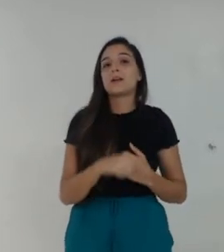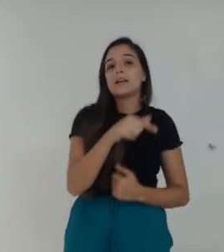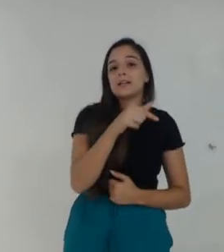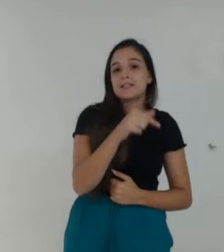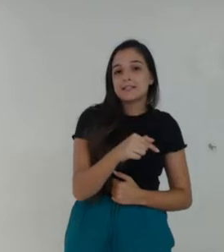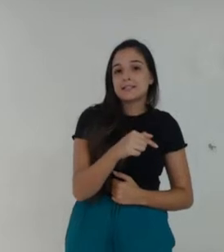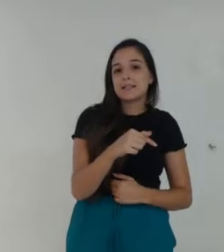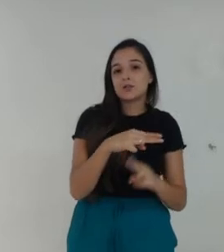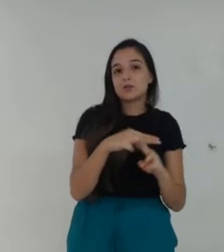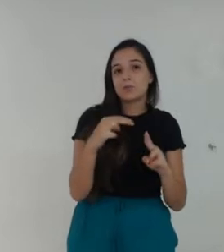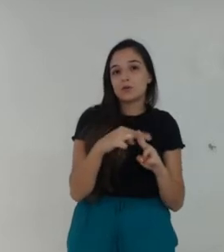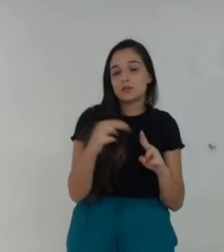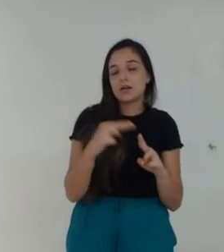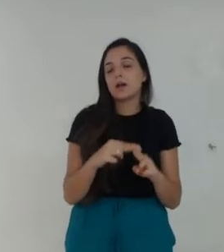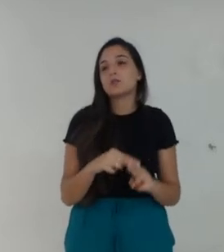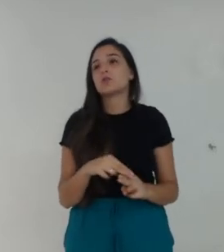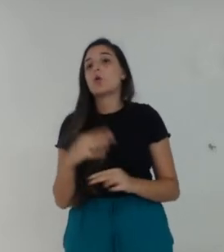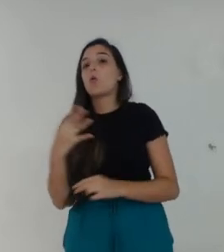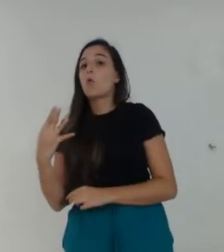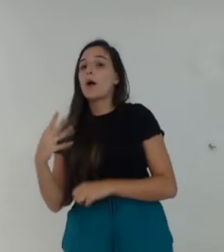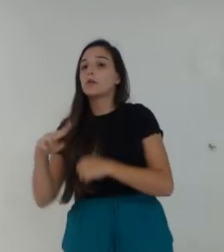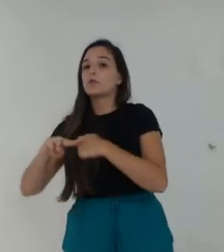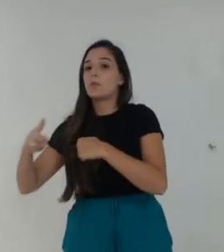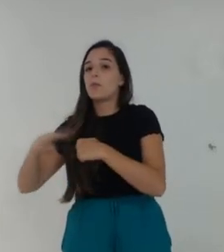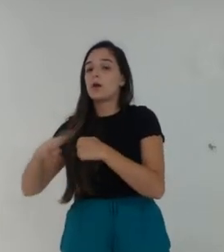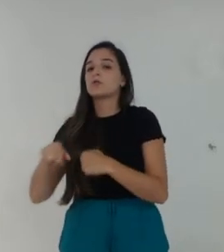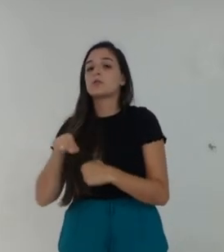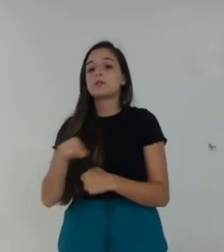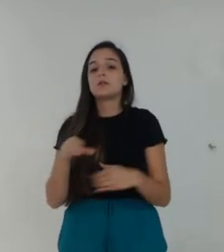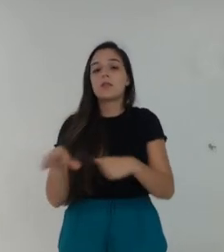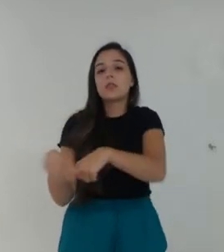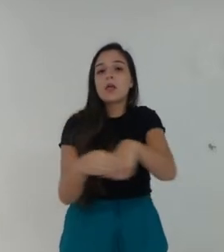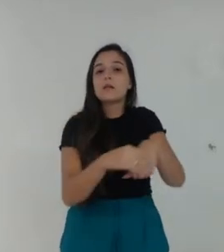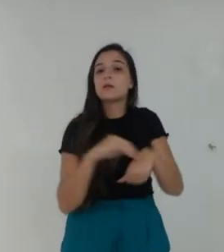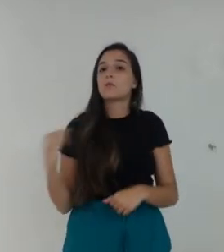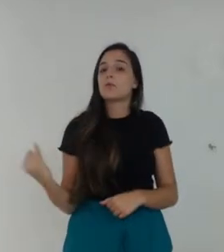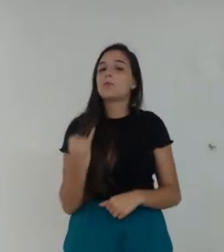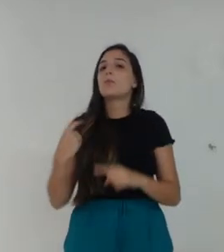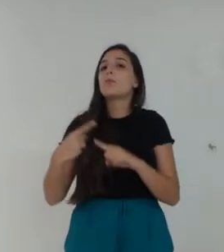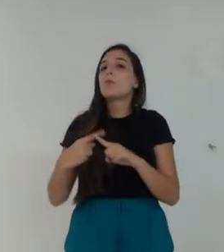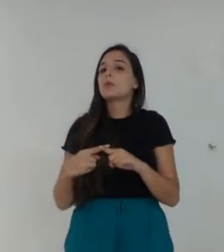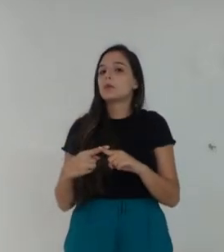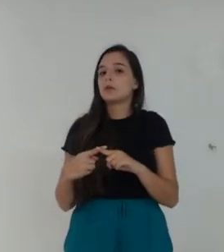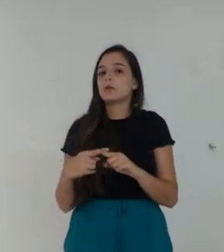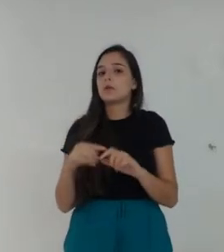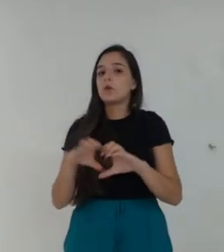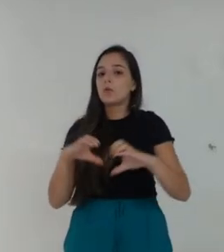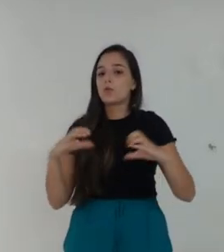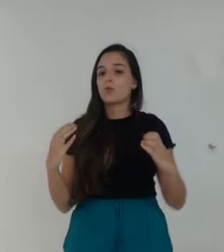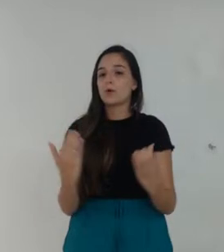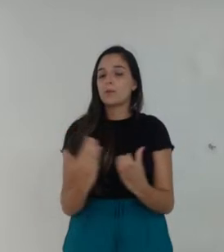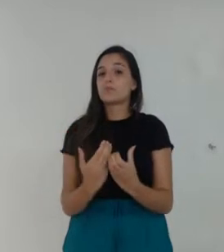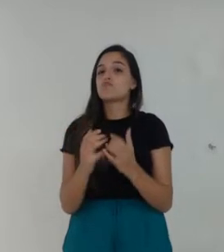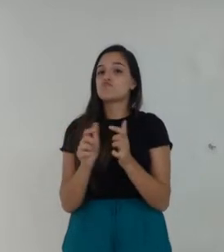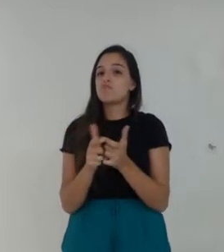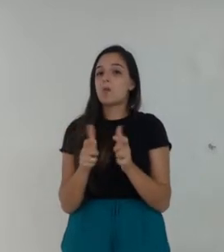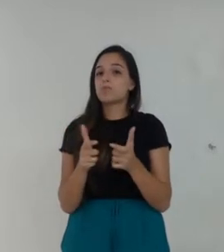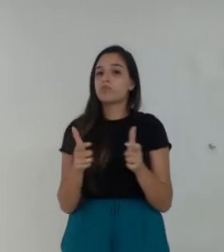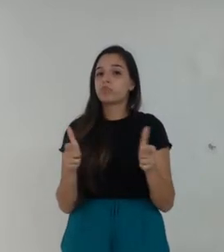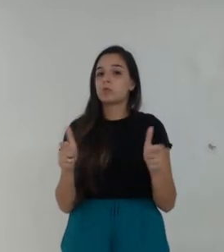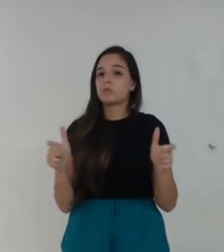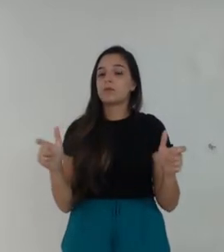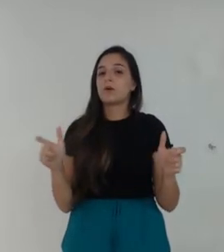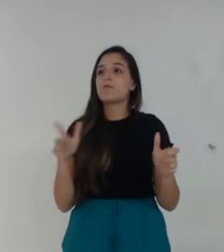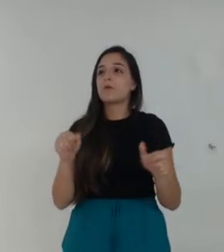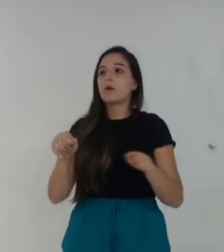4 na POET. Esses dados também são importantes porque a comunidade, né, que majoritariamente vai